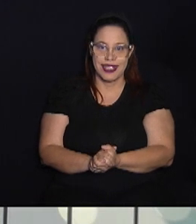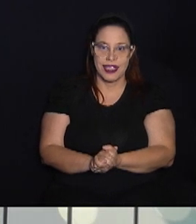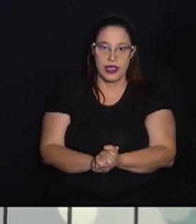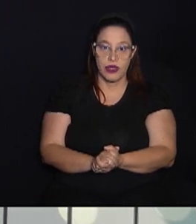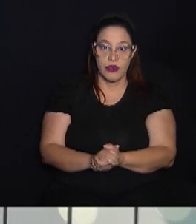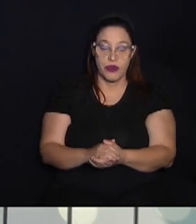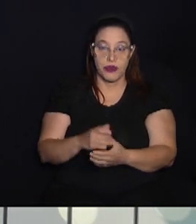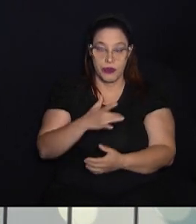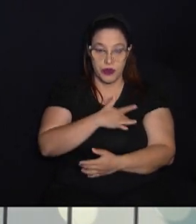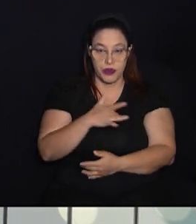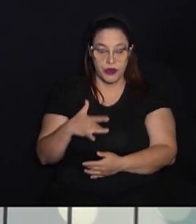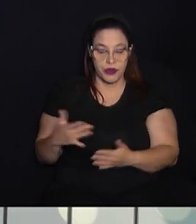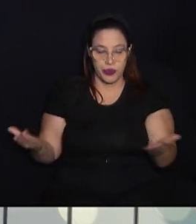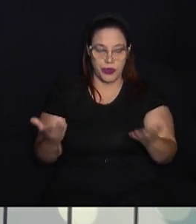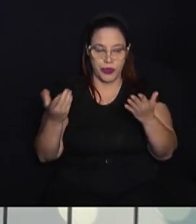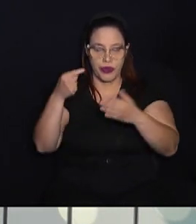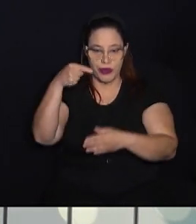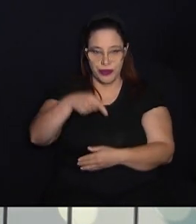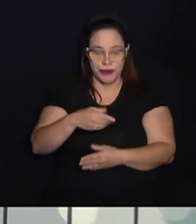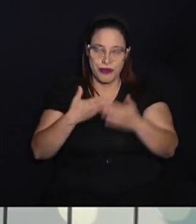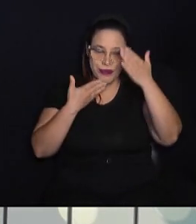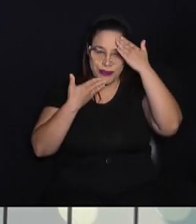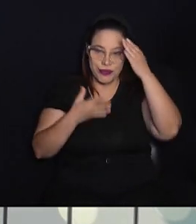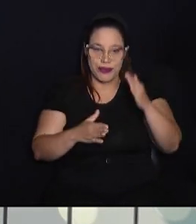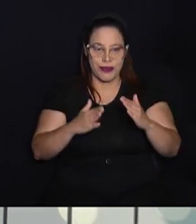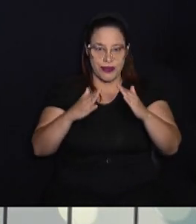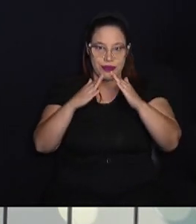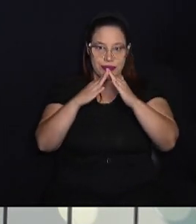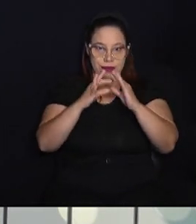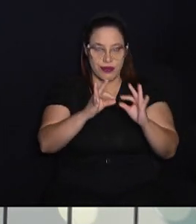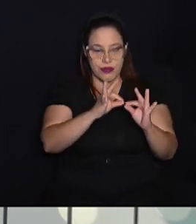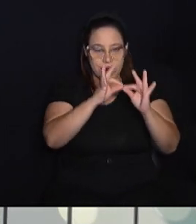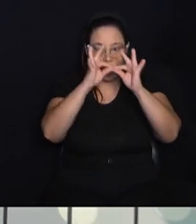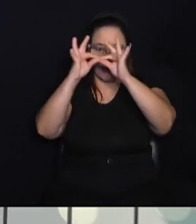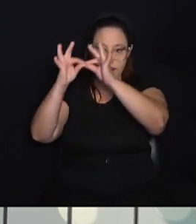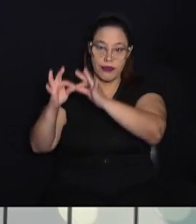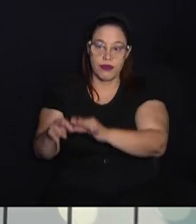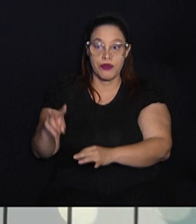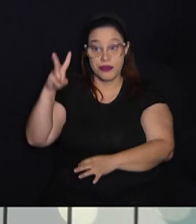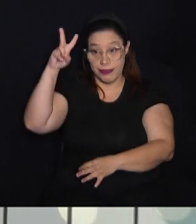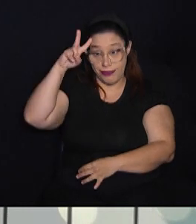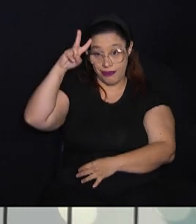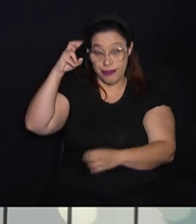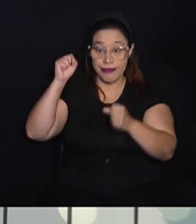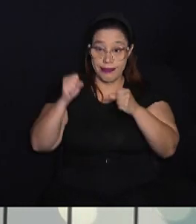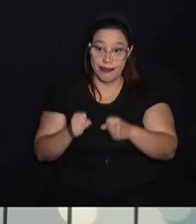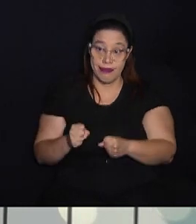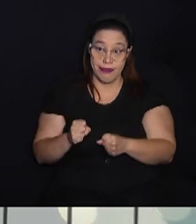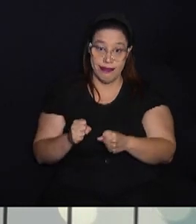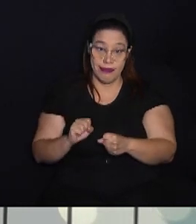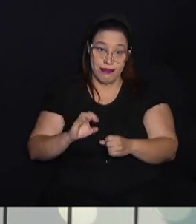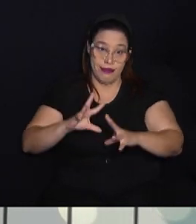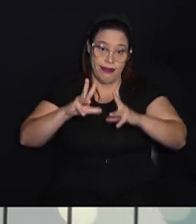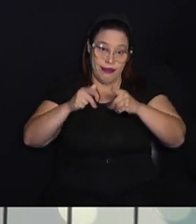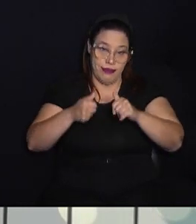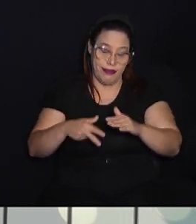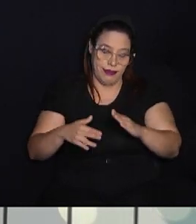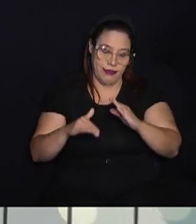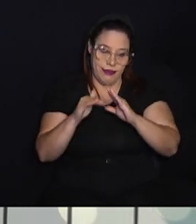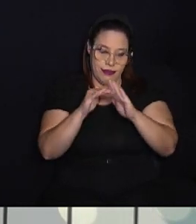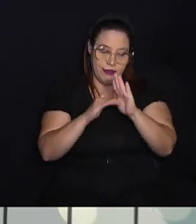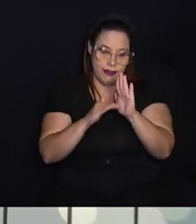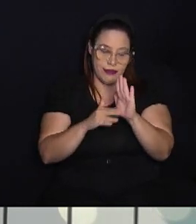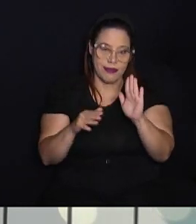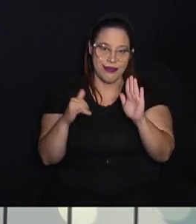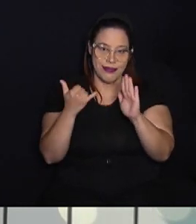O Saúde é Vida fica por aqui. Obrigado ao pessoal de casa pela companhia. Lembrando que você pode conferir todos os conteúdos